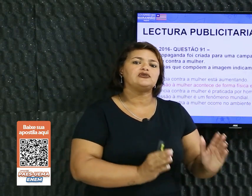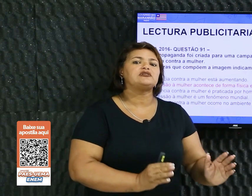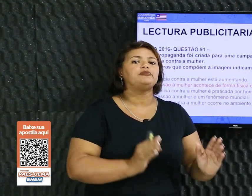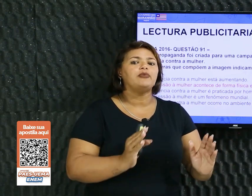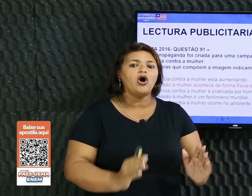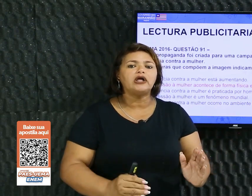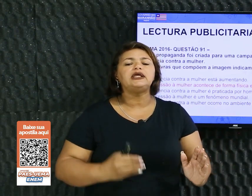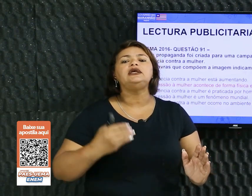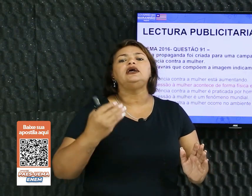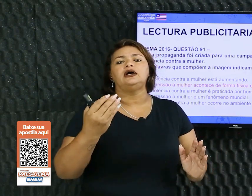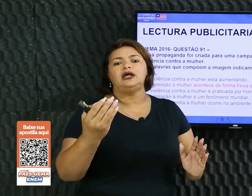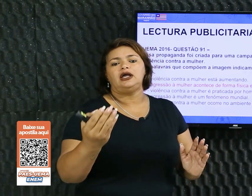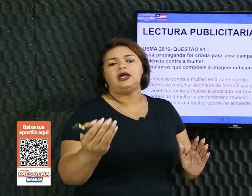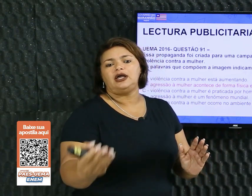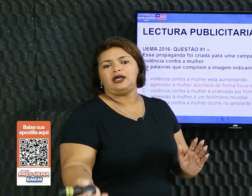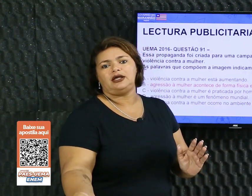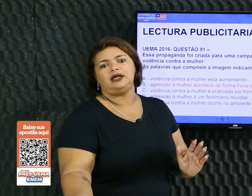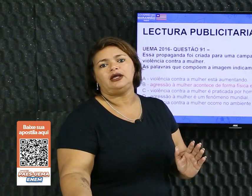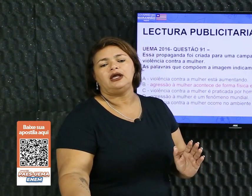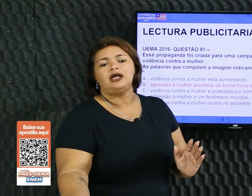essas pessoas podem